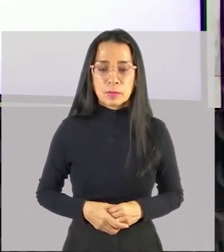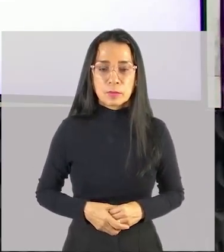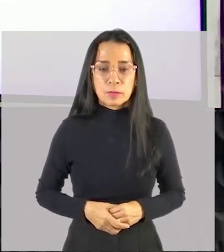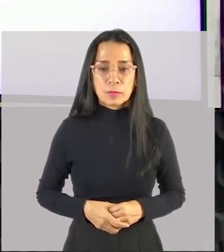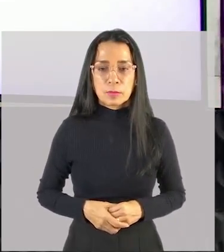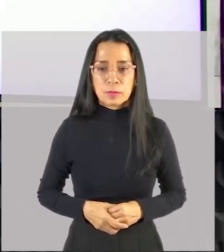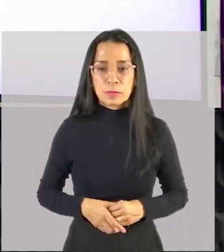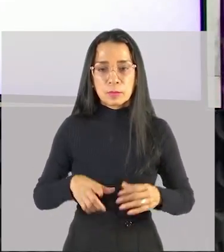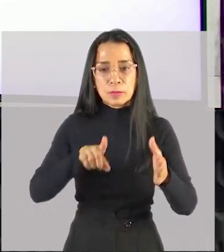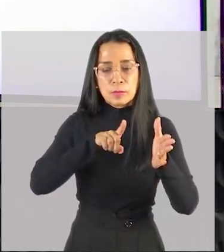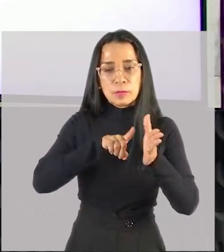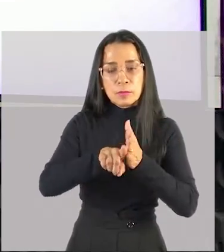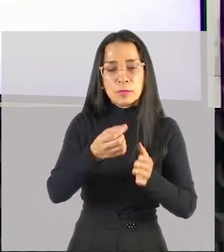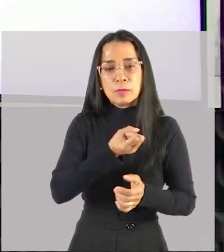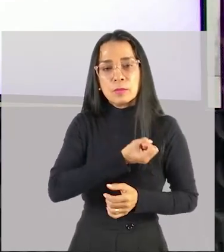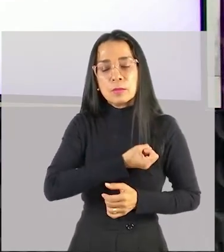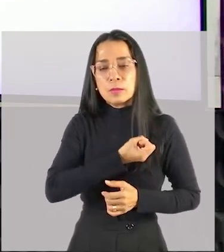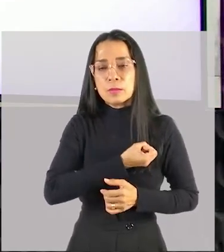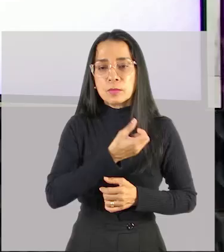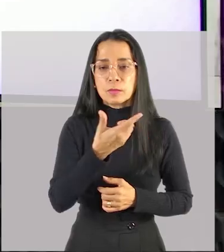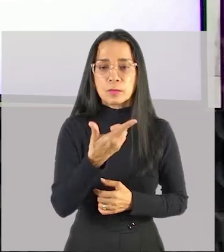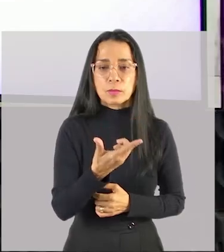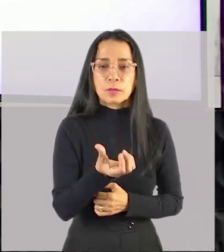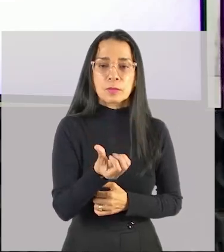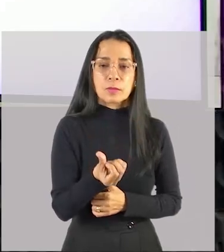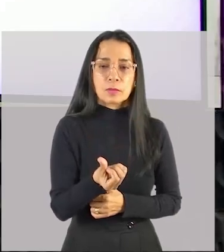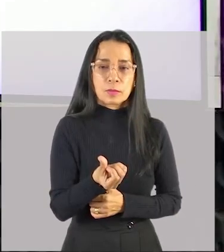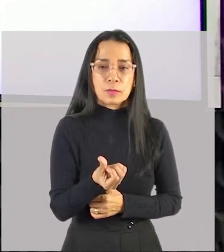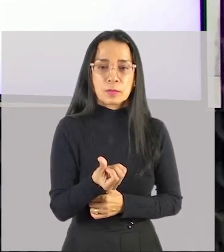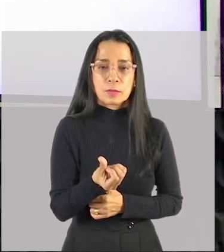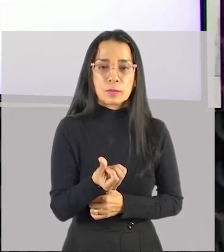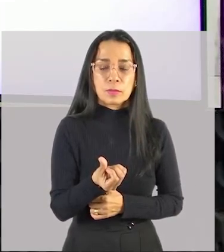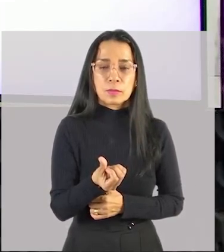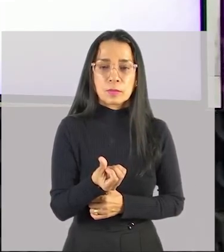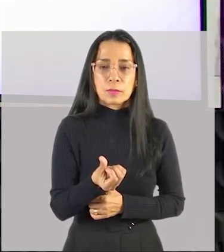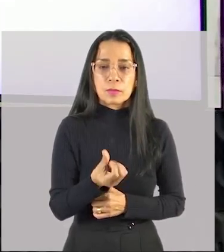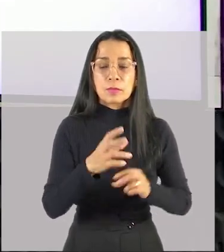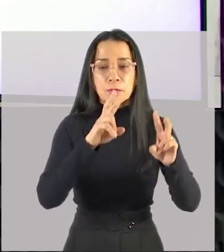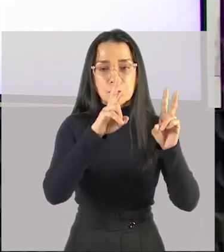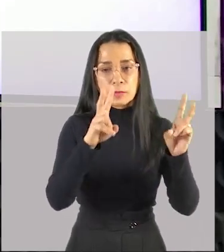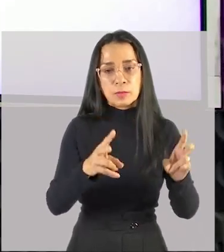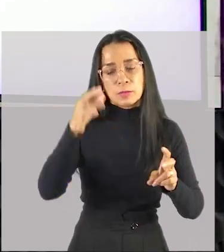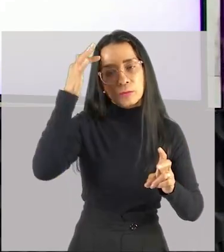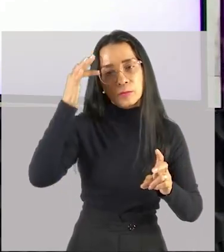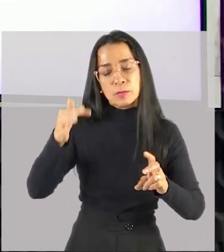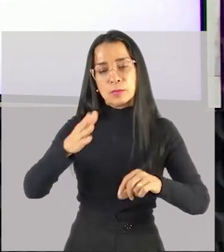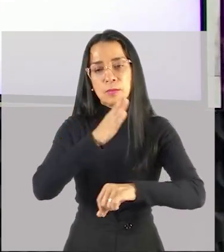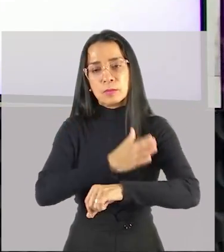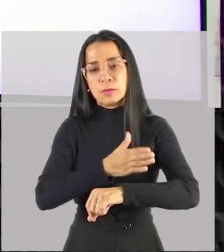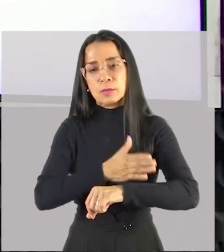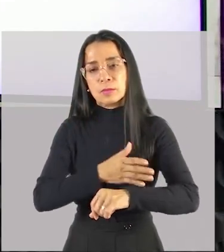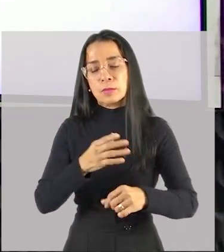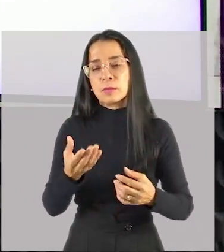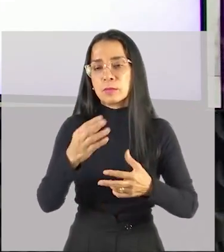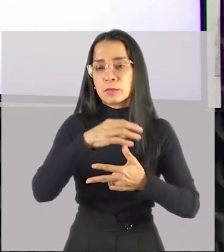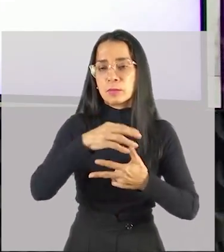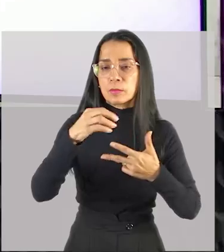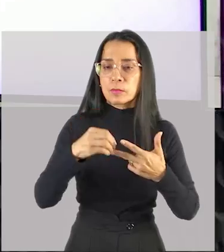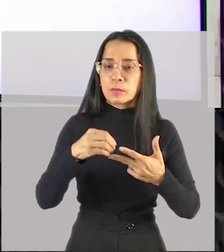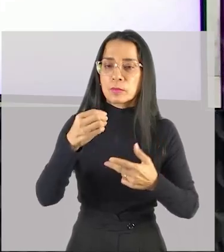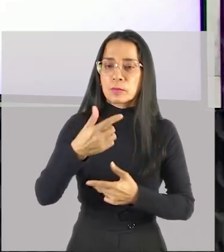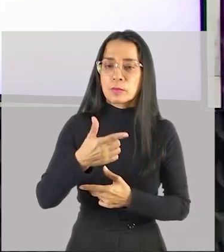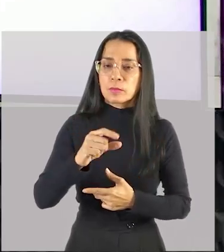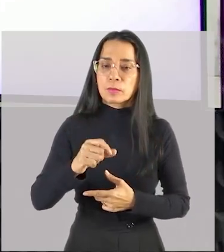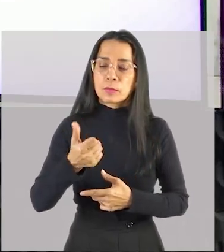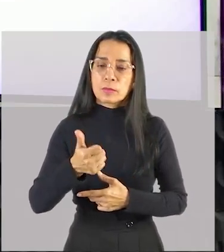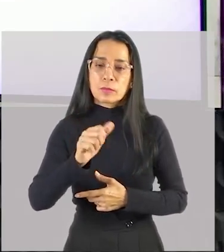Questão de número 26, ainda na filosofia medieval, é uma questão do Enem de 2018. Então, pessoal,